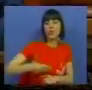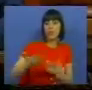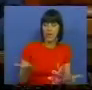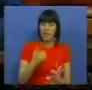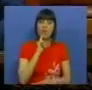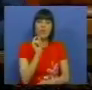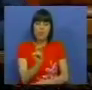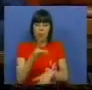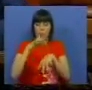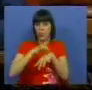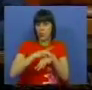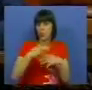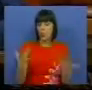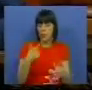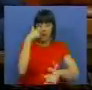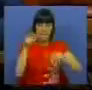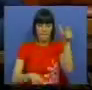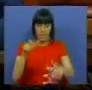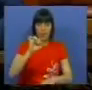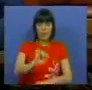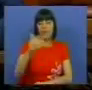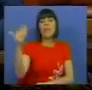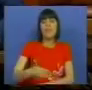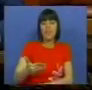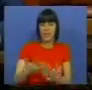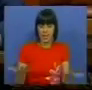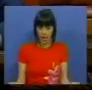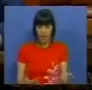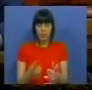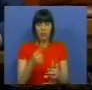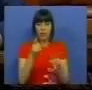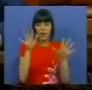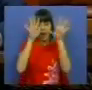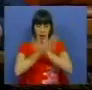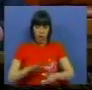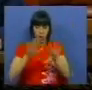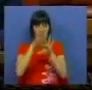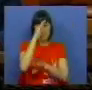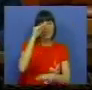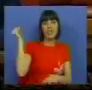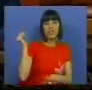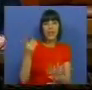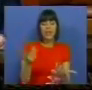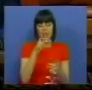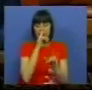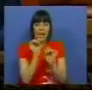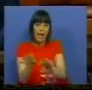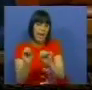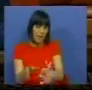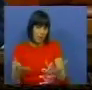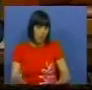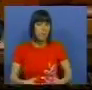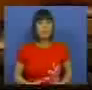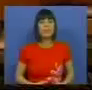o nome dos doentes, das pessoas e dos seus direitos para os iludir, distrair e ir enganando.